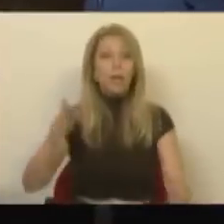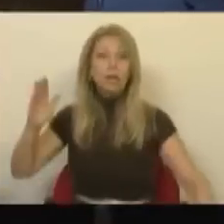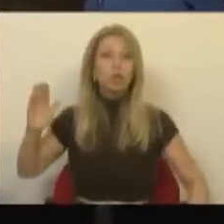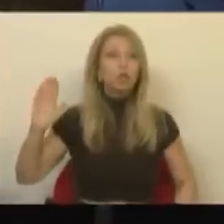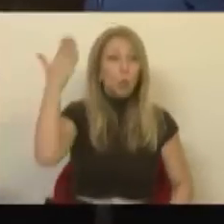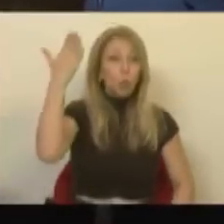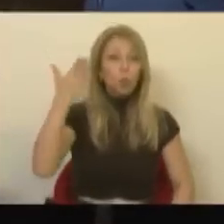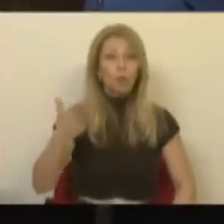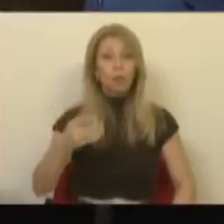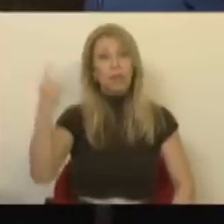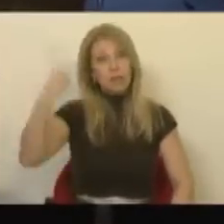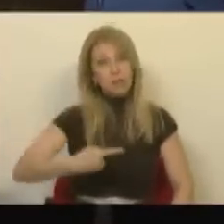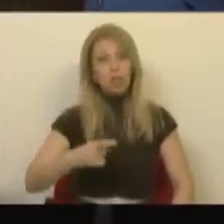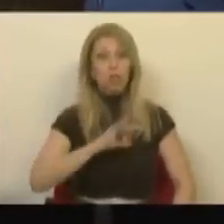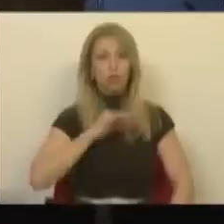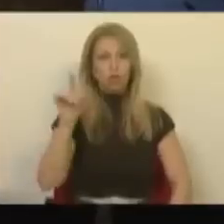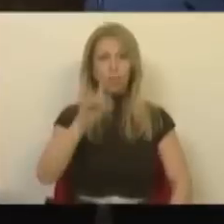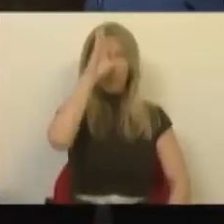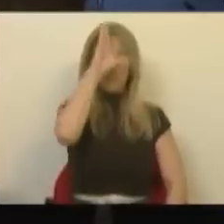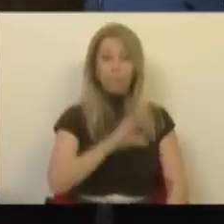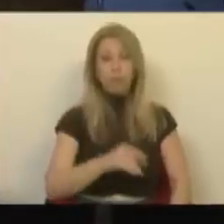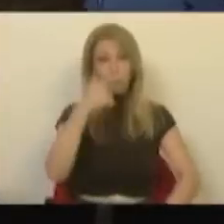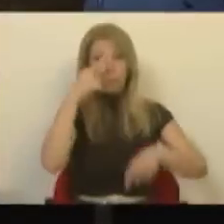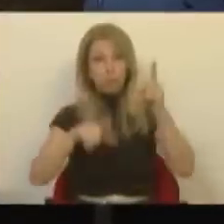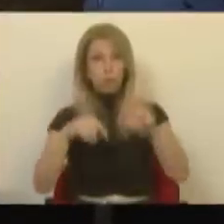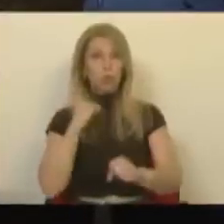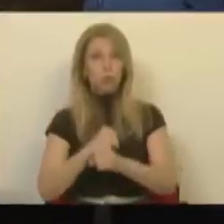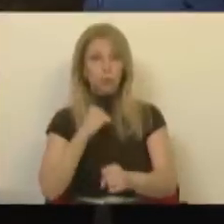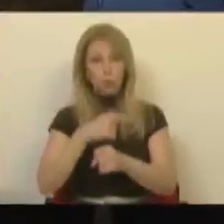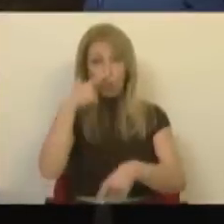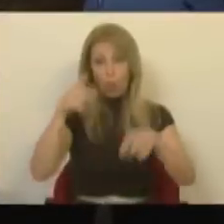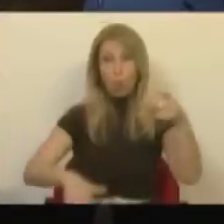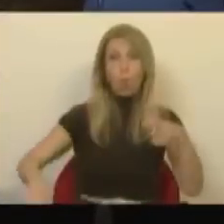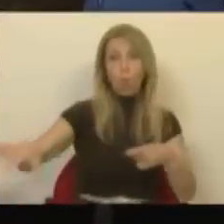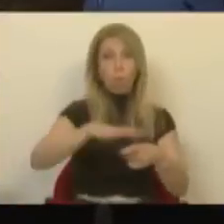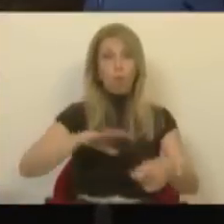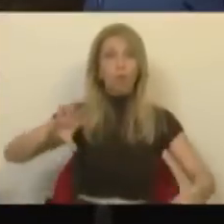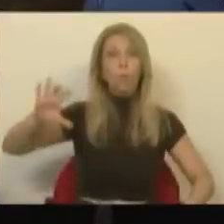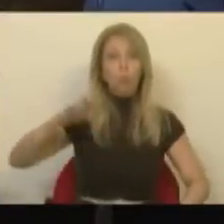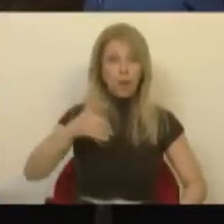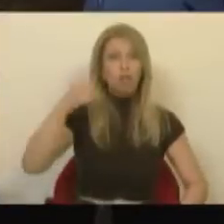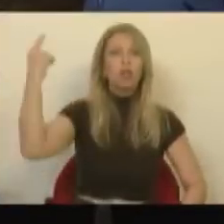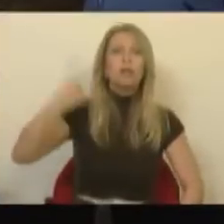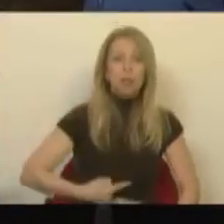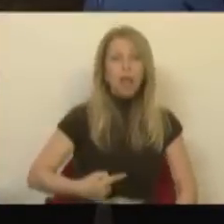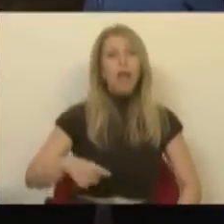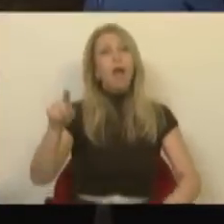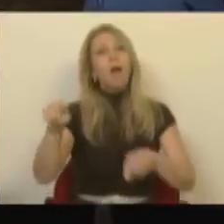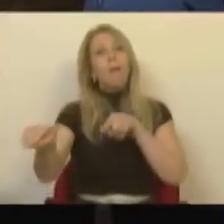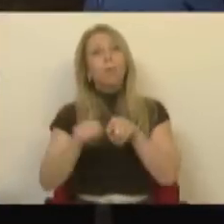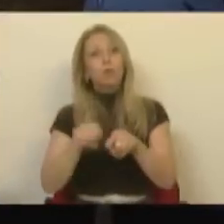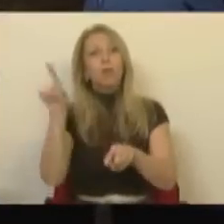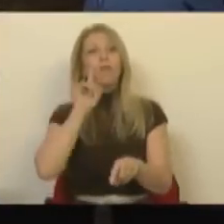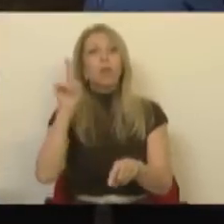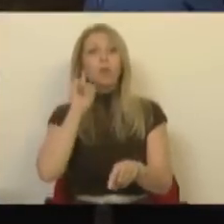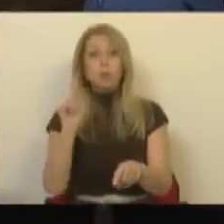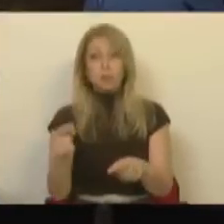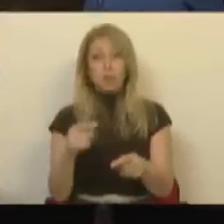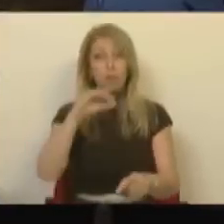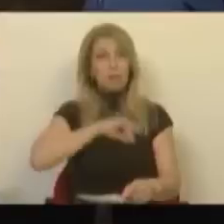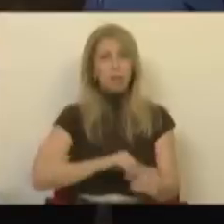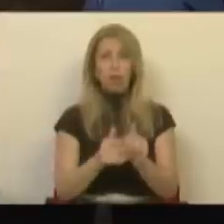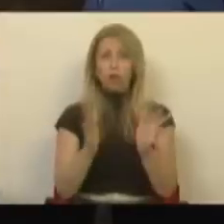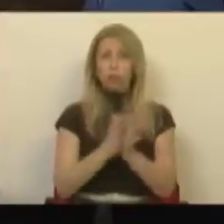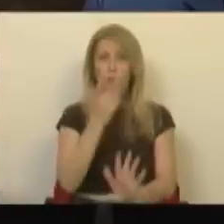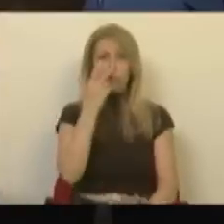existe senhor primeiro ministro e que os trabalhadores o povo e o país reclamam é uma política de valorização de todos os salários e das pensões e